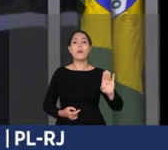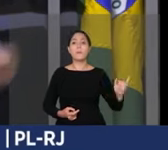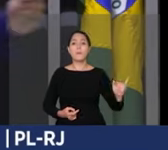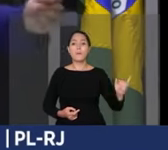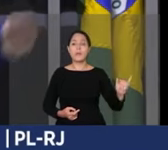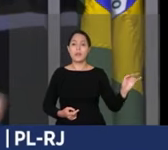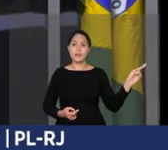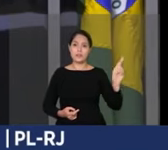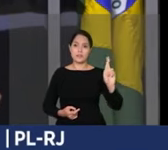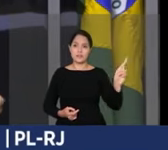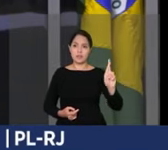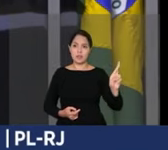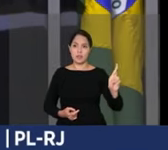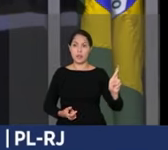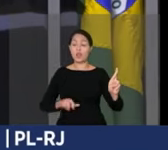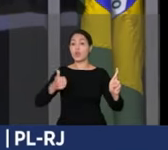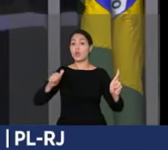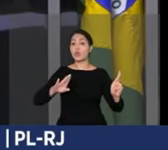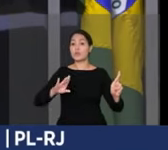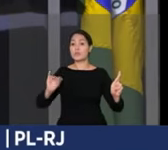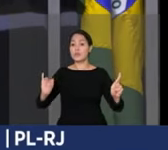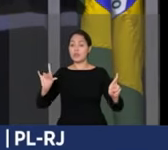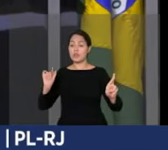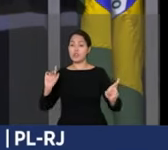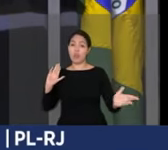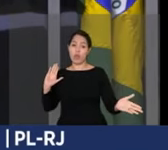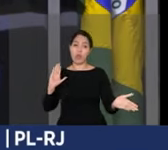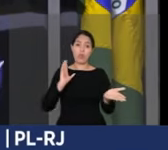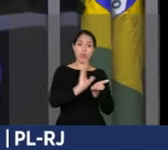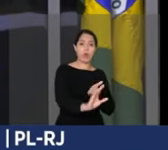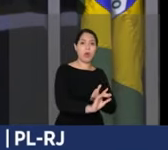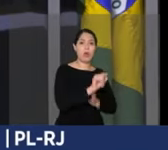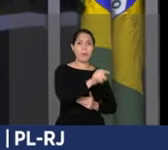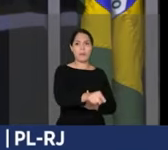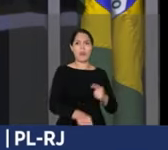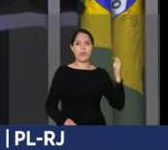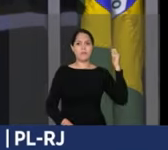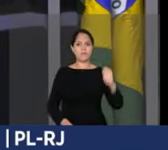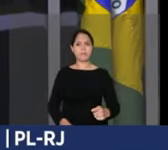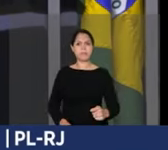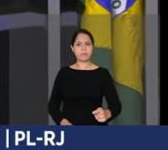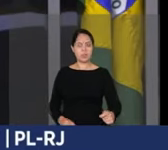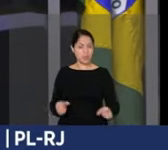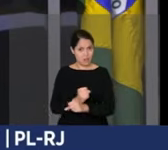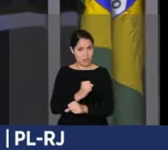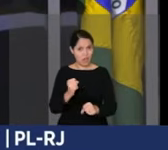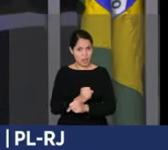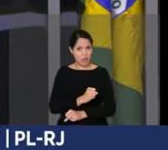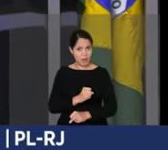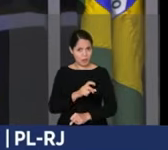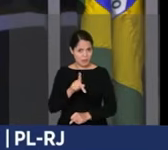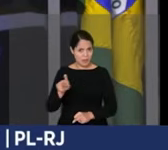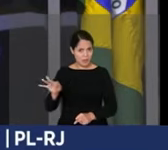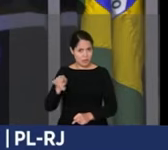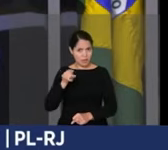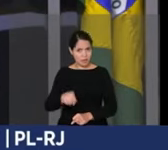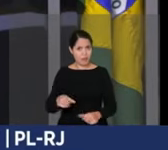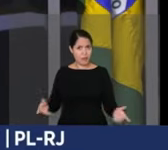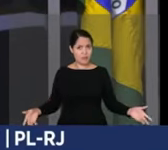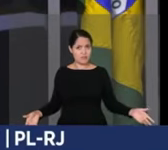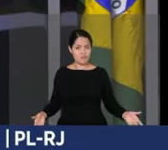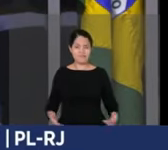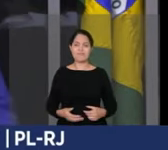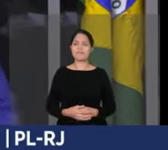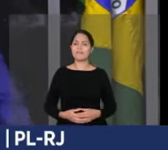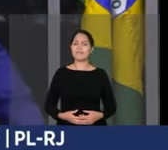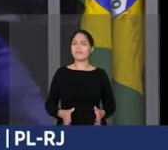bilhões enviados para essas ditaduras. Essas foram as obras acabadas pelo PT. Mas vamos falar de coisa